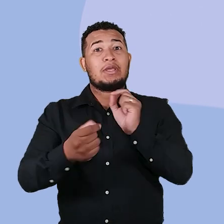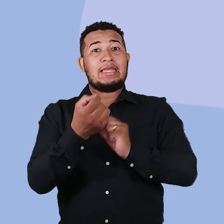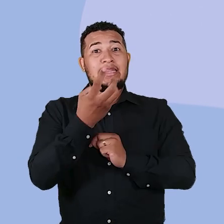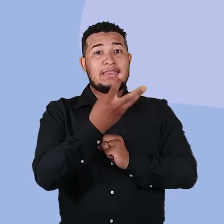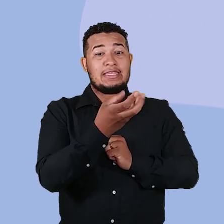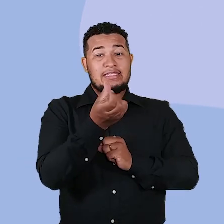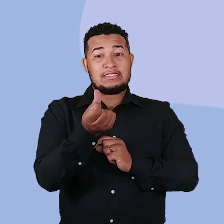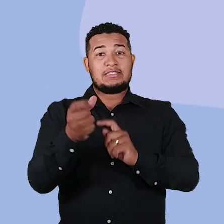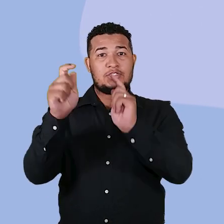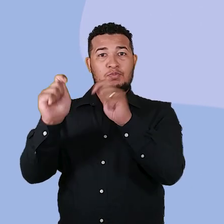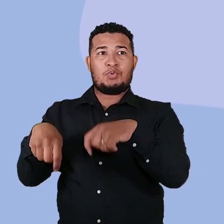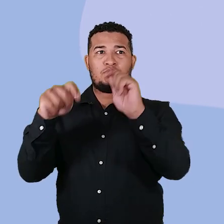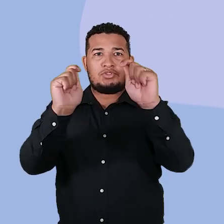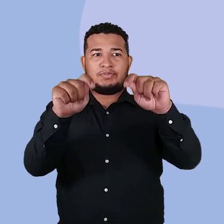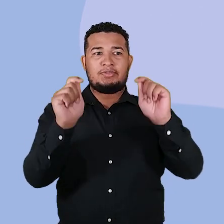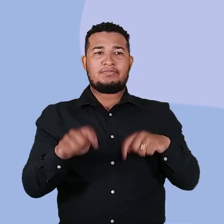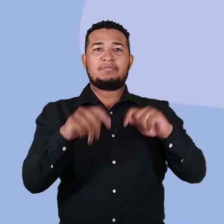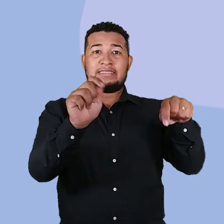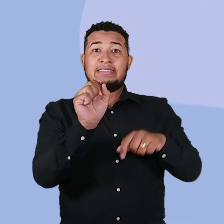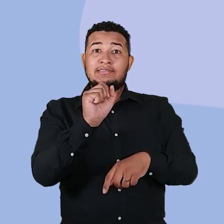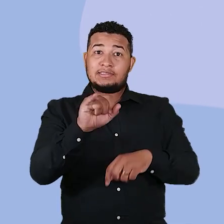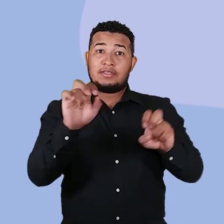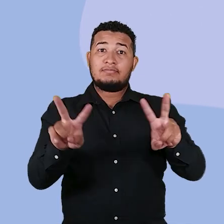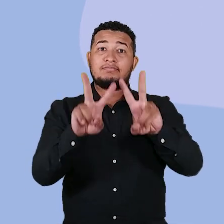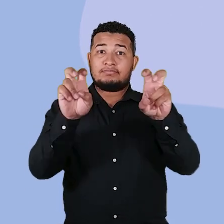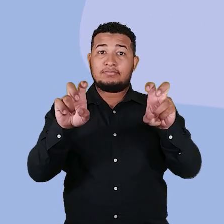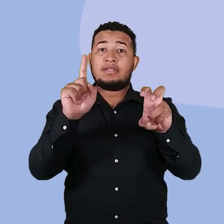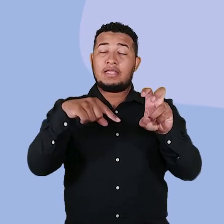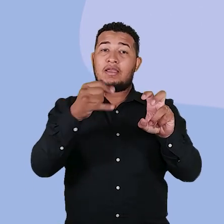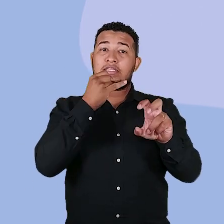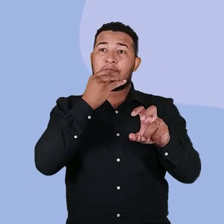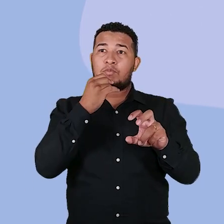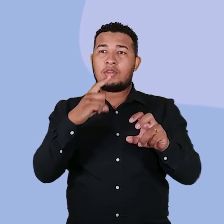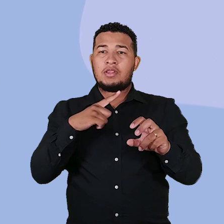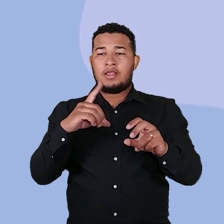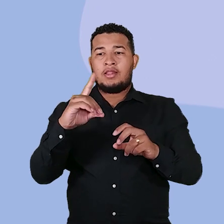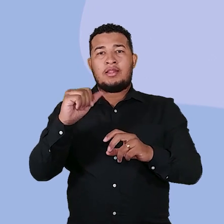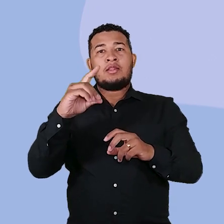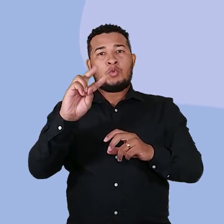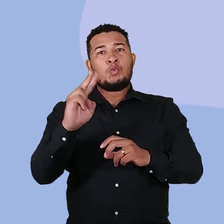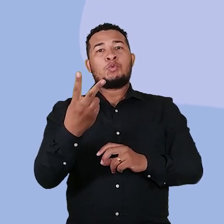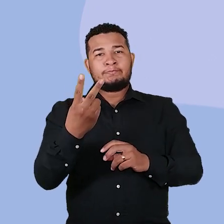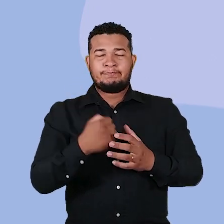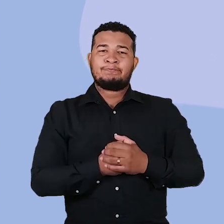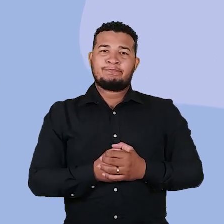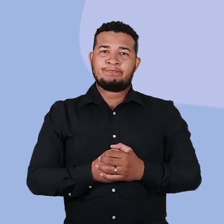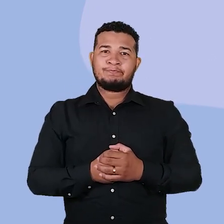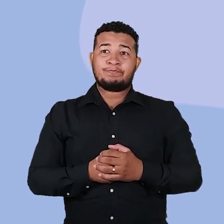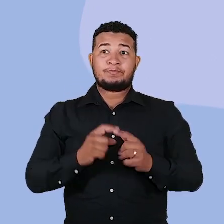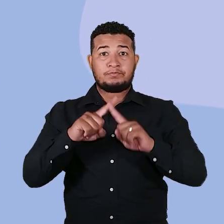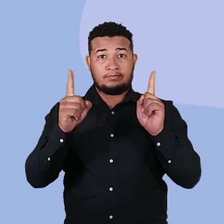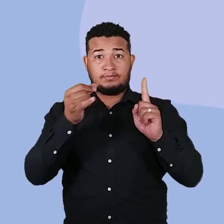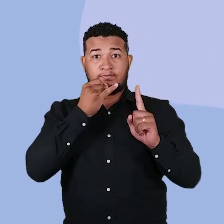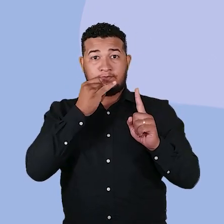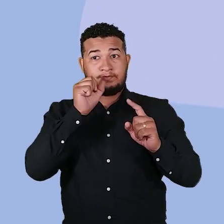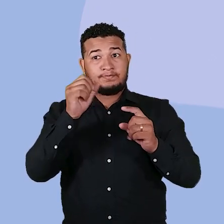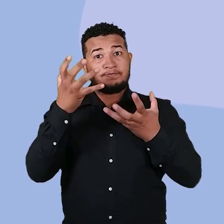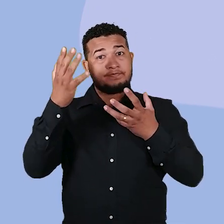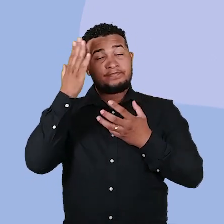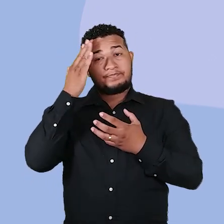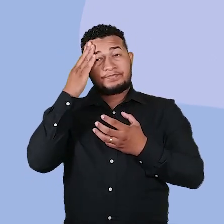ter 36 possibilidades se estivermos falando de dois lados mas atenção